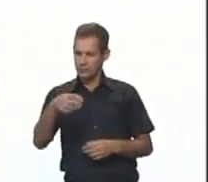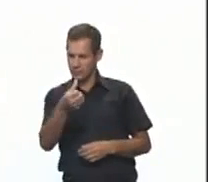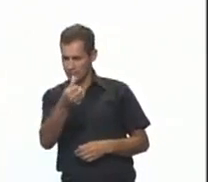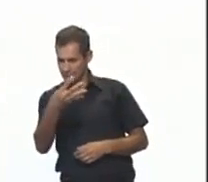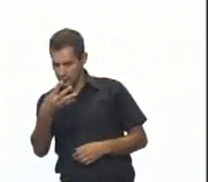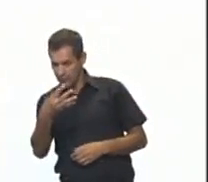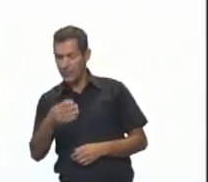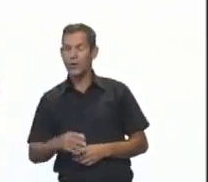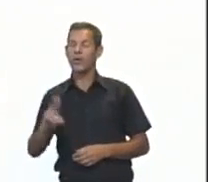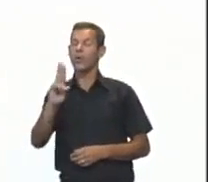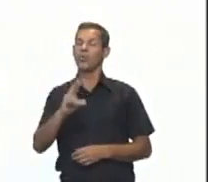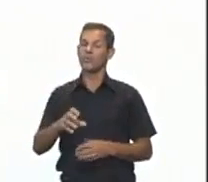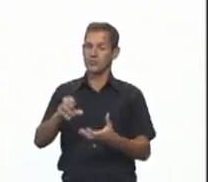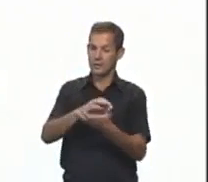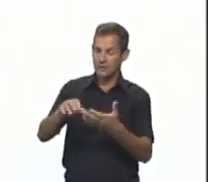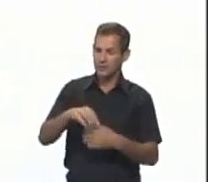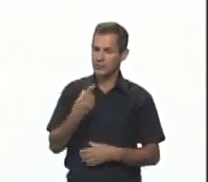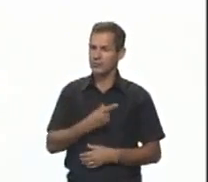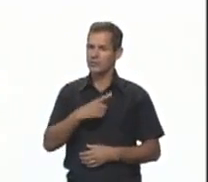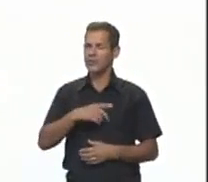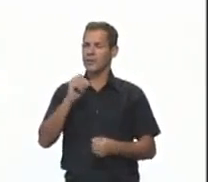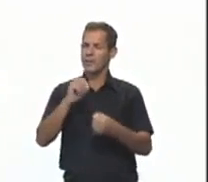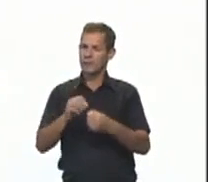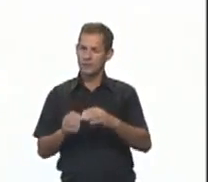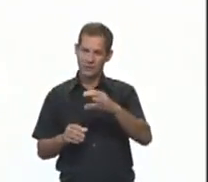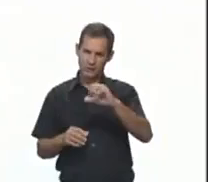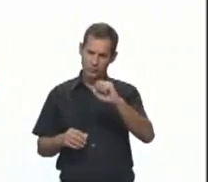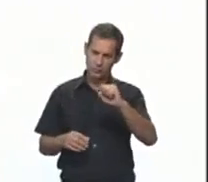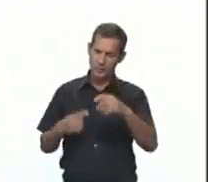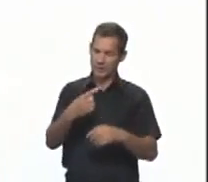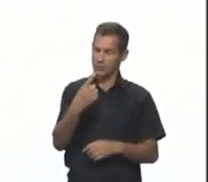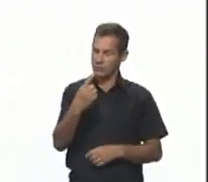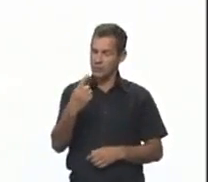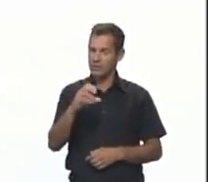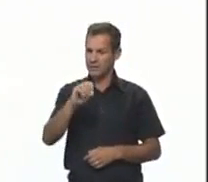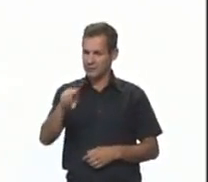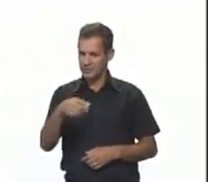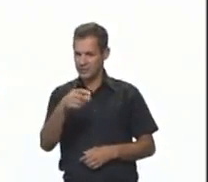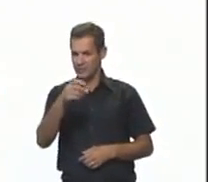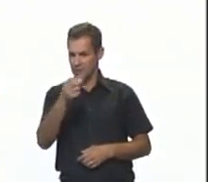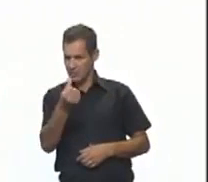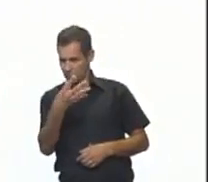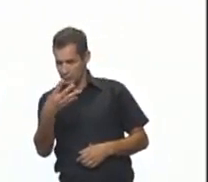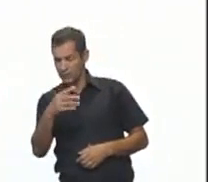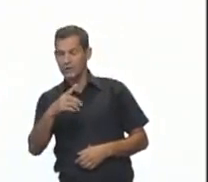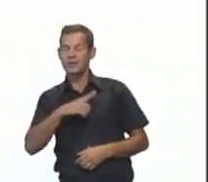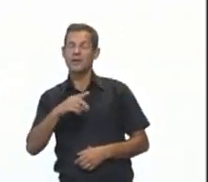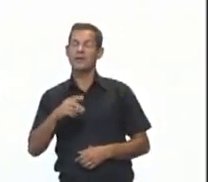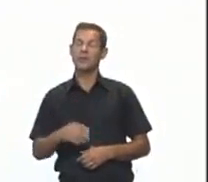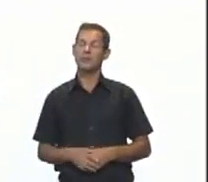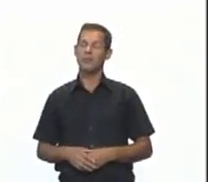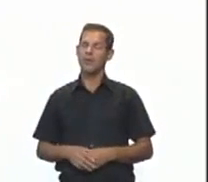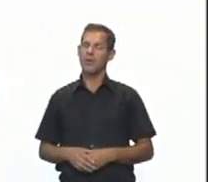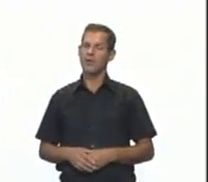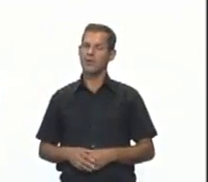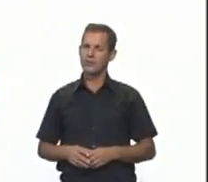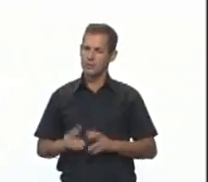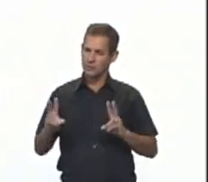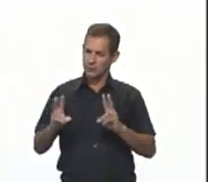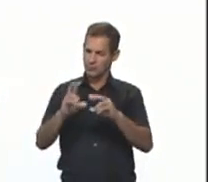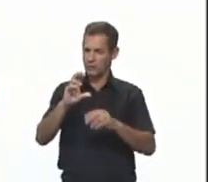0,64. Utilizando a calculadora, nós vamos fazer cosseno a menos 1 de 0,64. A gente obtém um ângulo aproximado